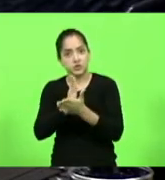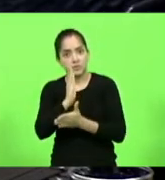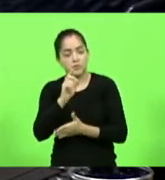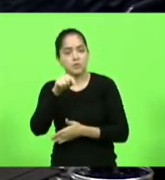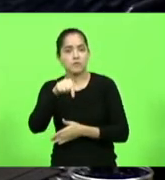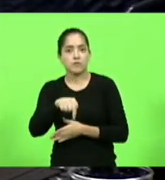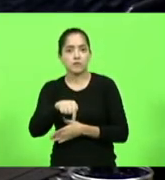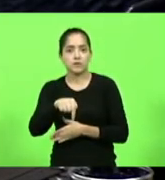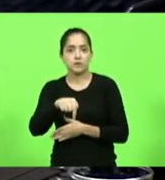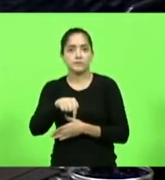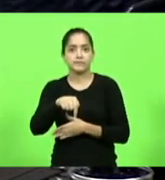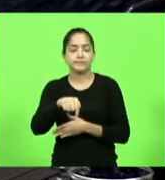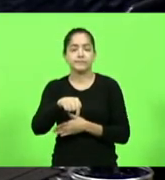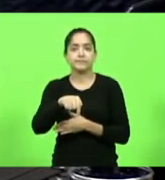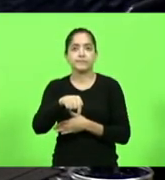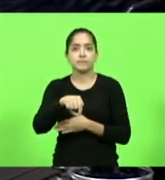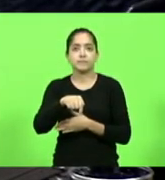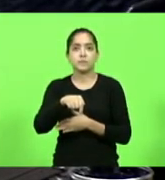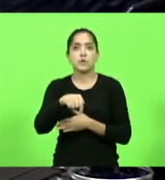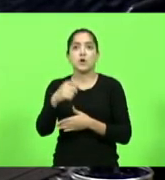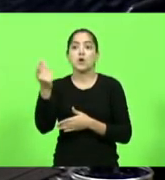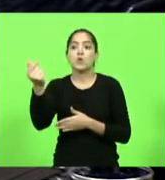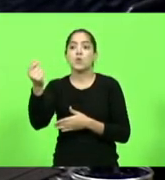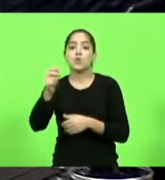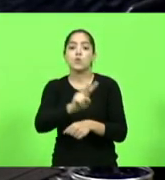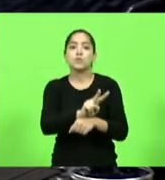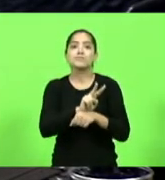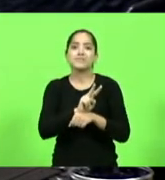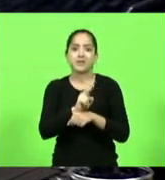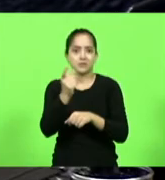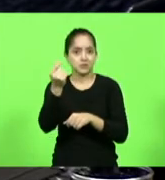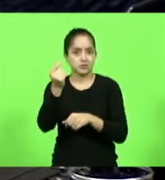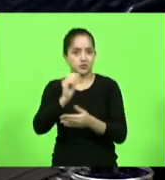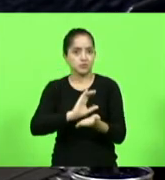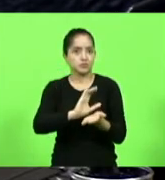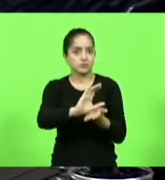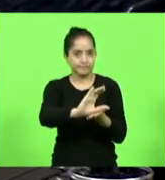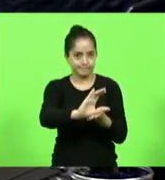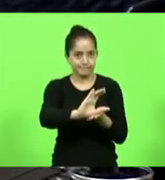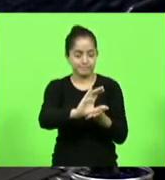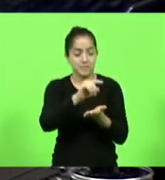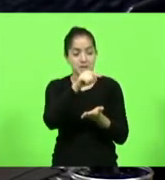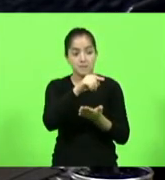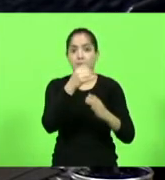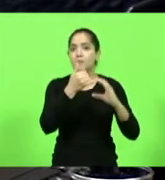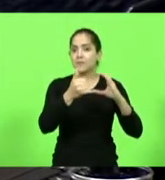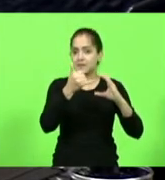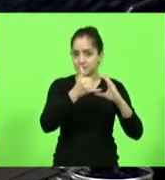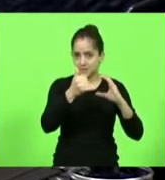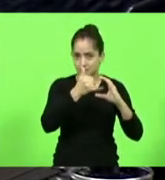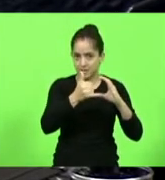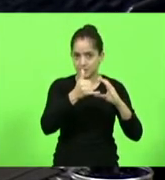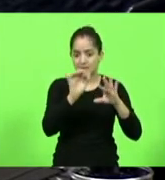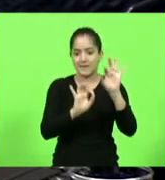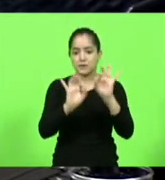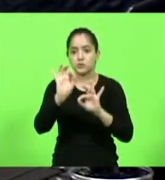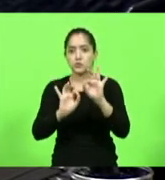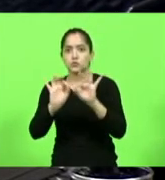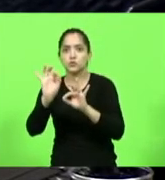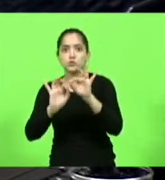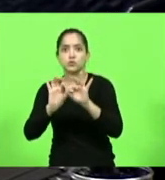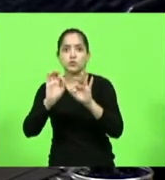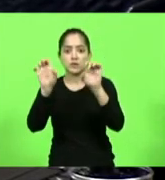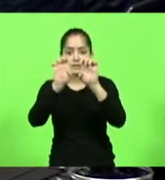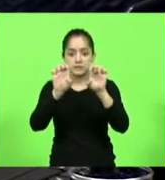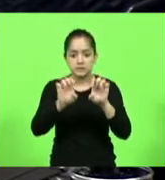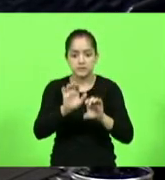casa um empréstimo bilionário para que a Celesc estruturasse a